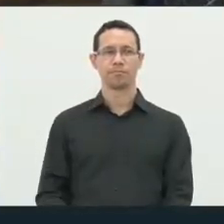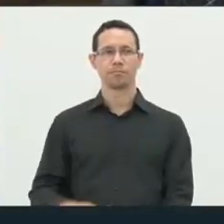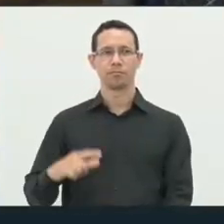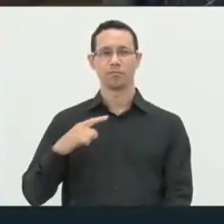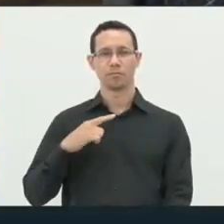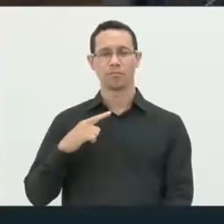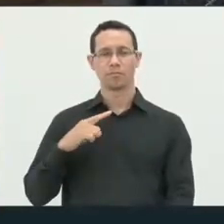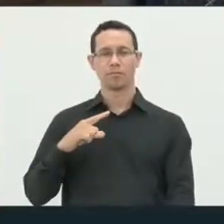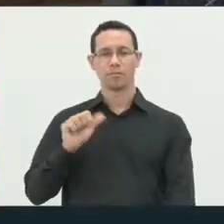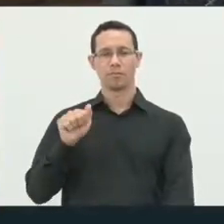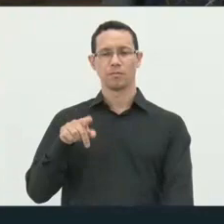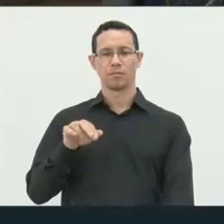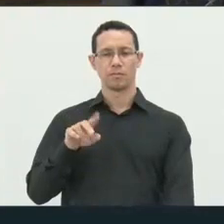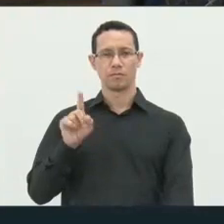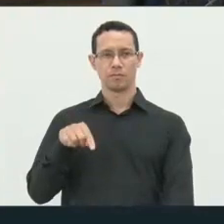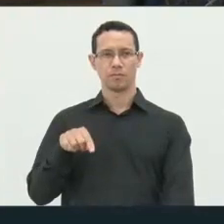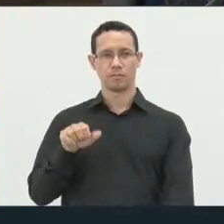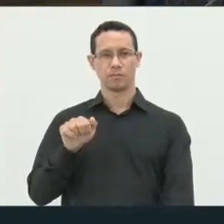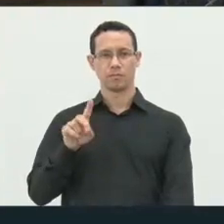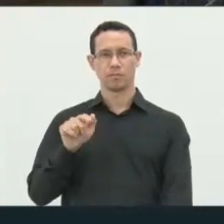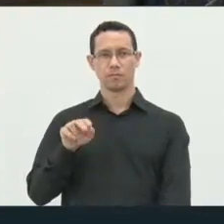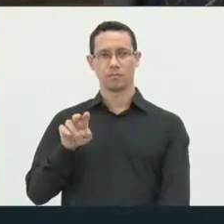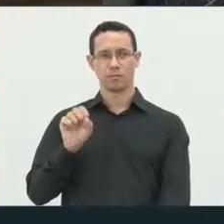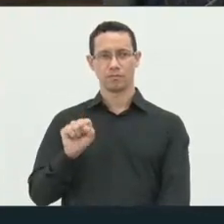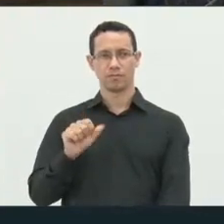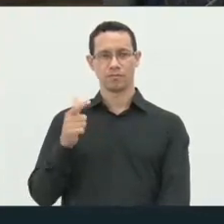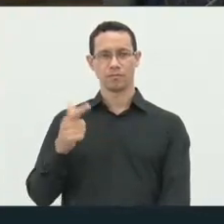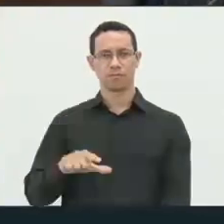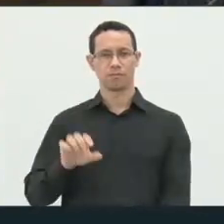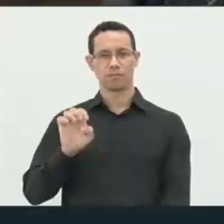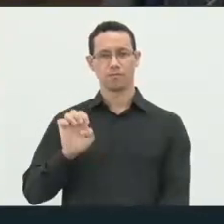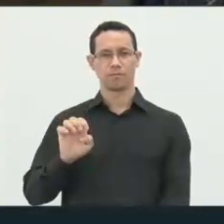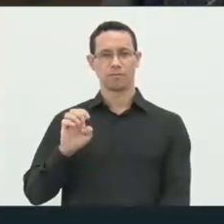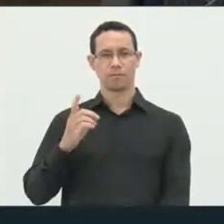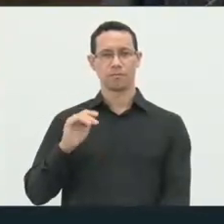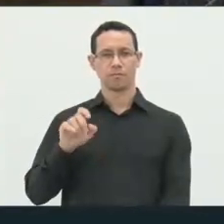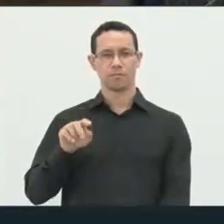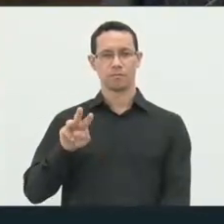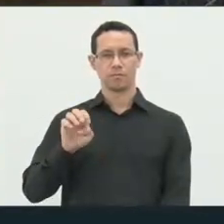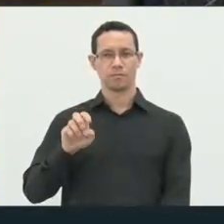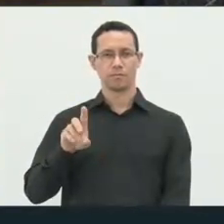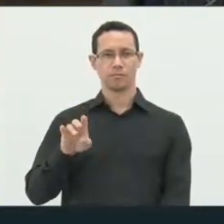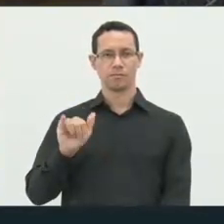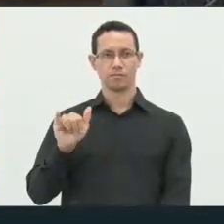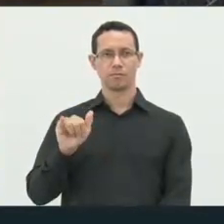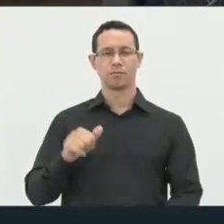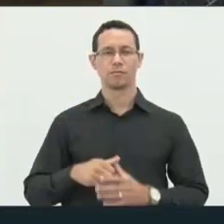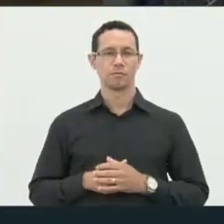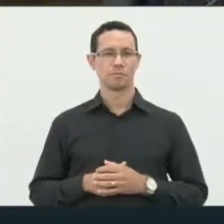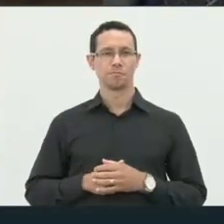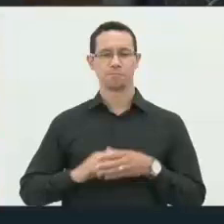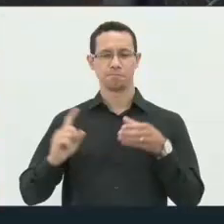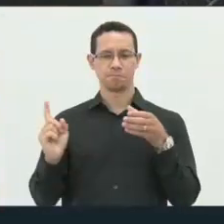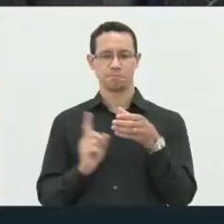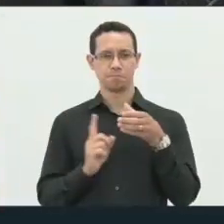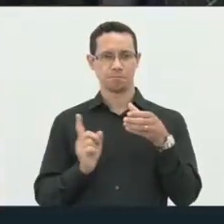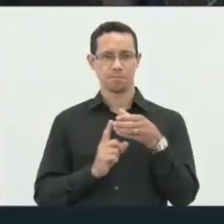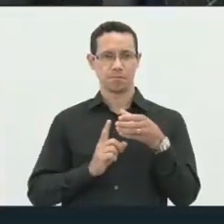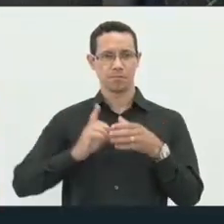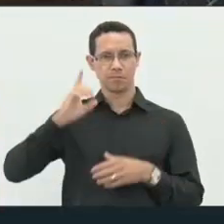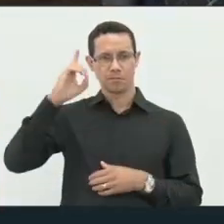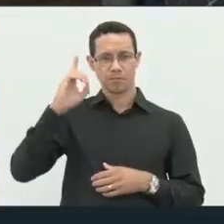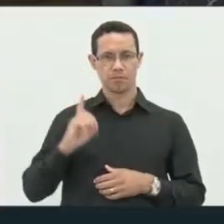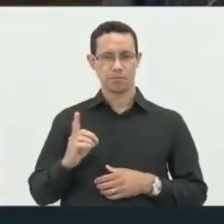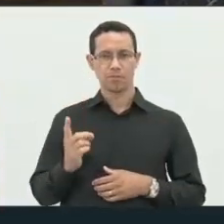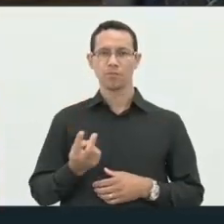Alves ambos do cidadania e do Edil Wesley Casa Forte PSB integrarem a mesa diretora não